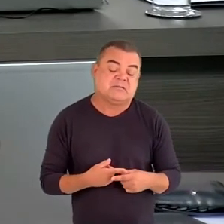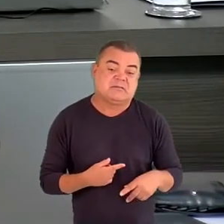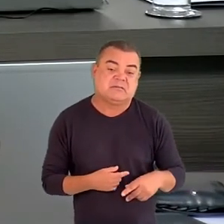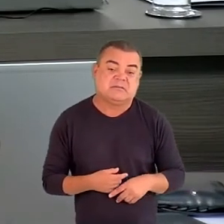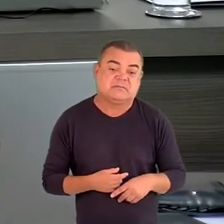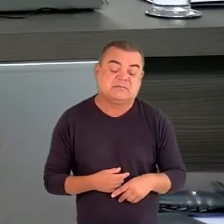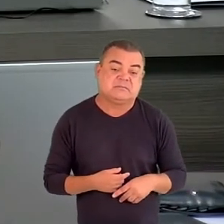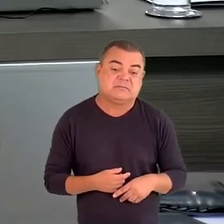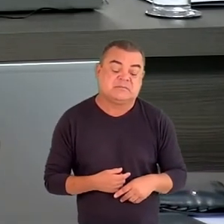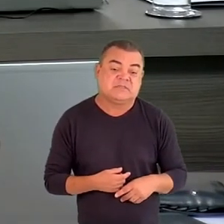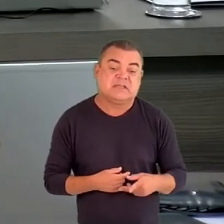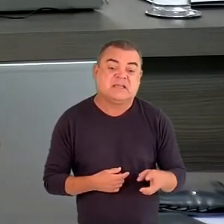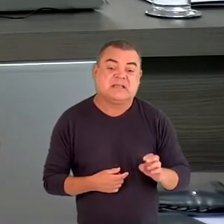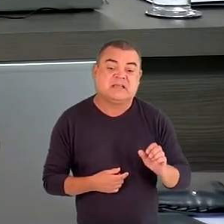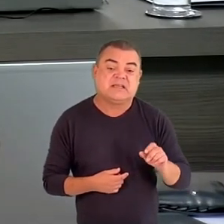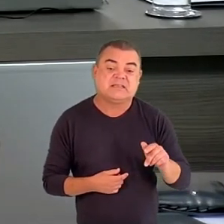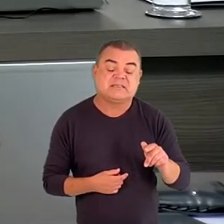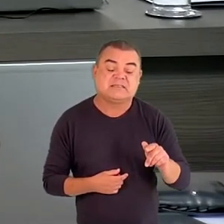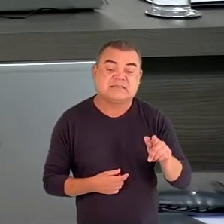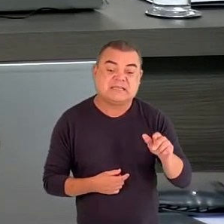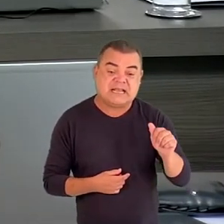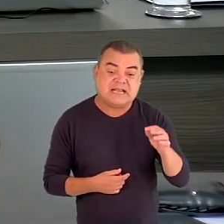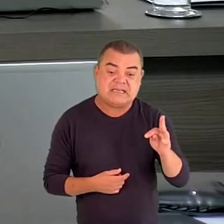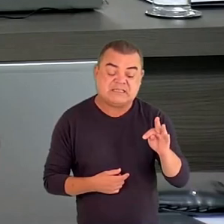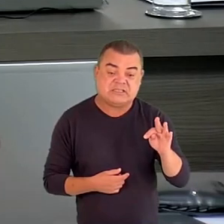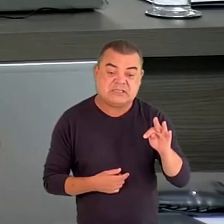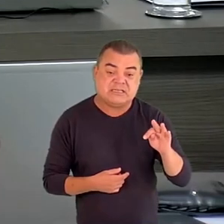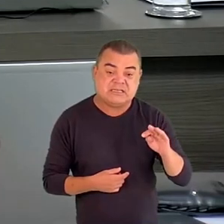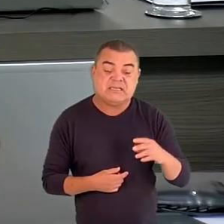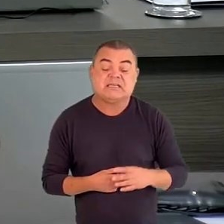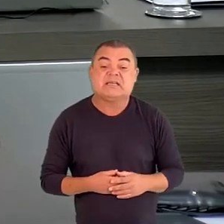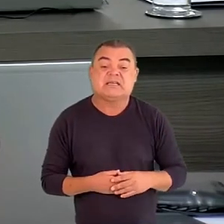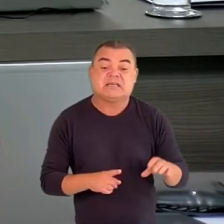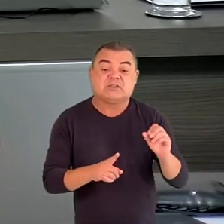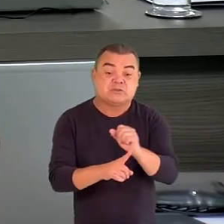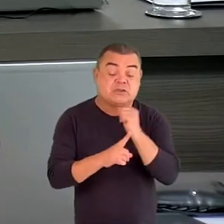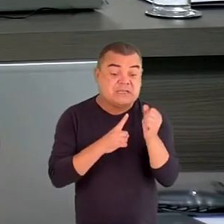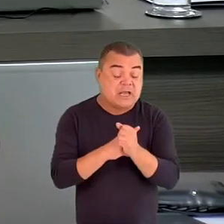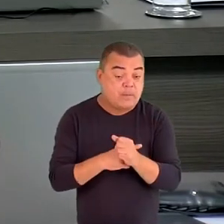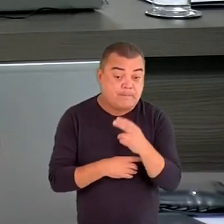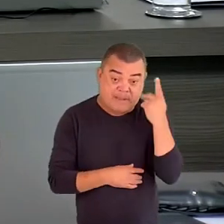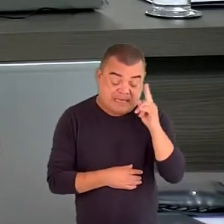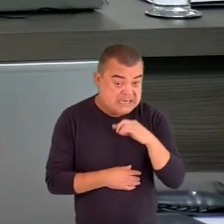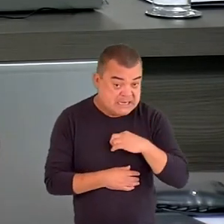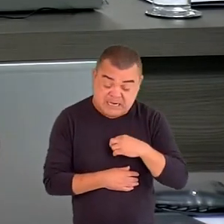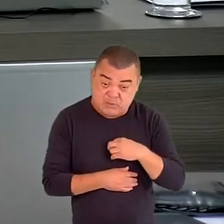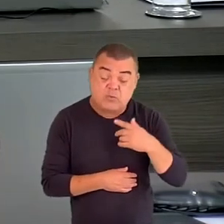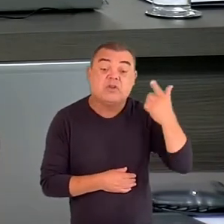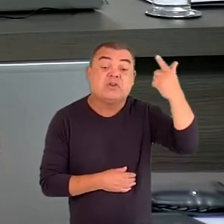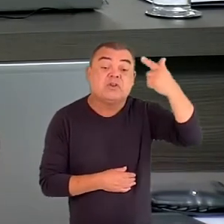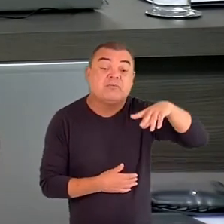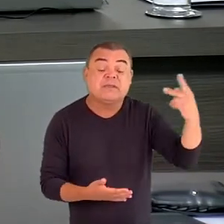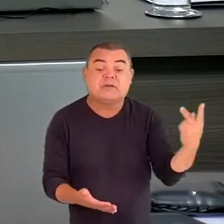um resgate social, para que coisas dessa natureza não continuem a acontecer no nosso país. Se